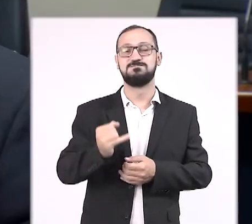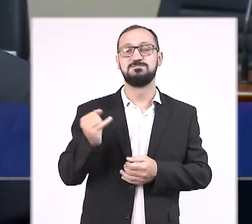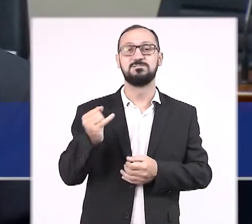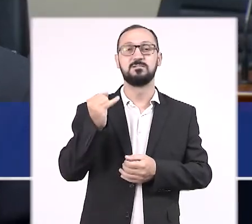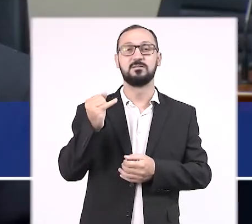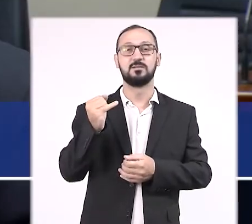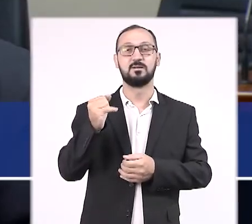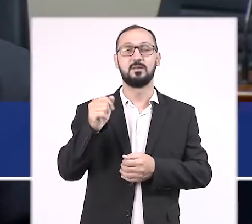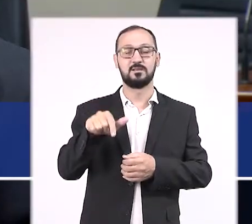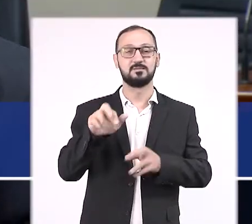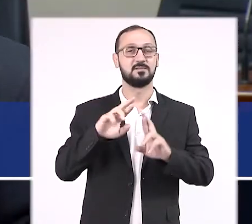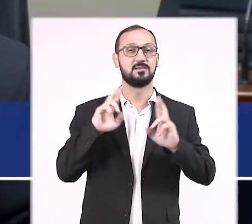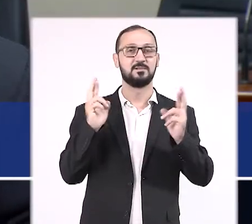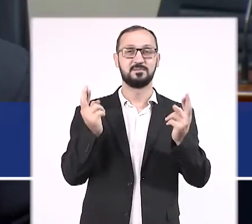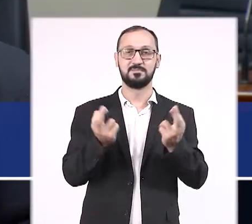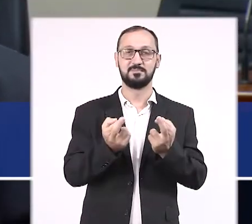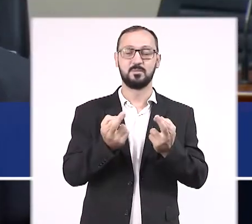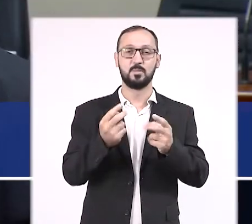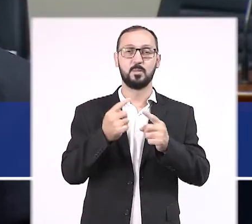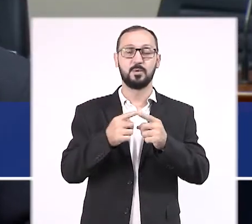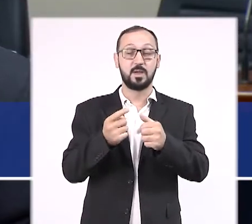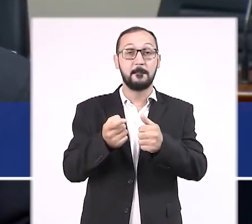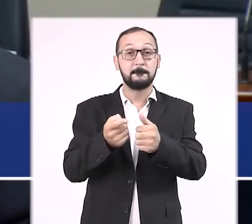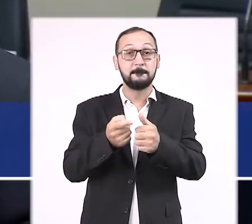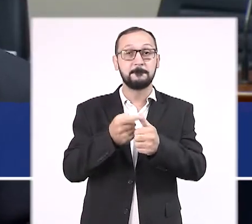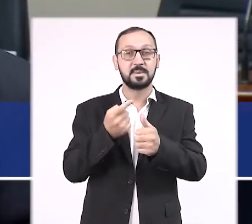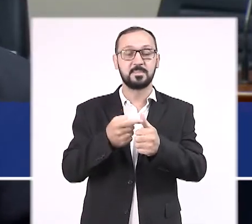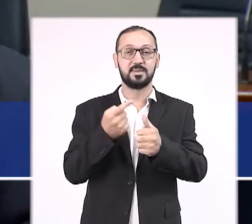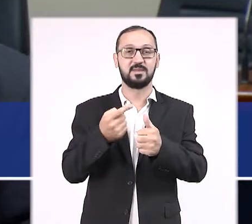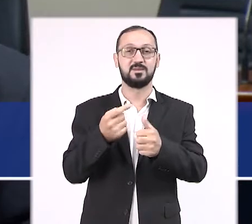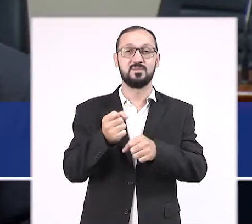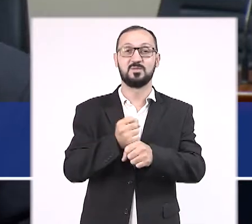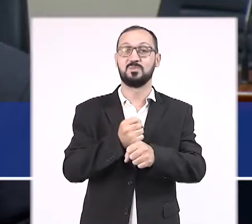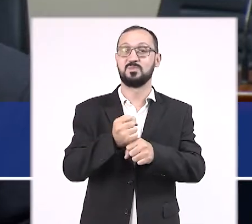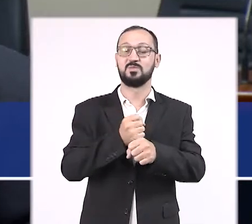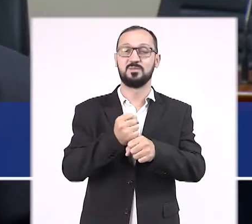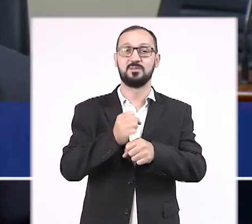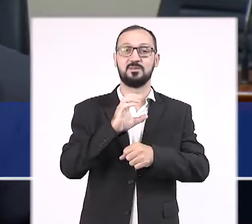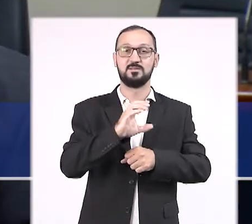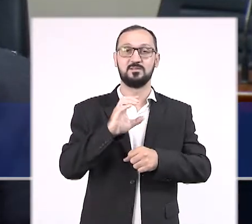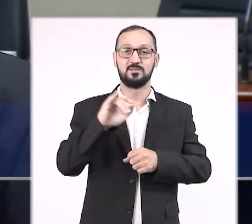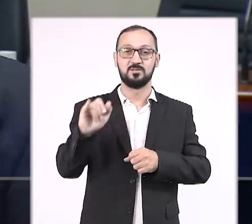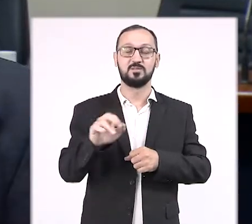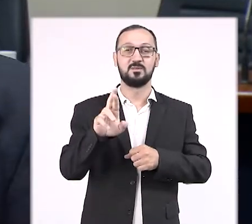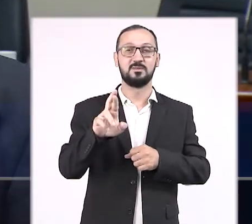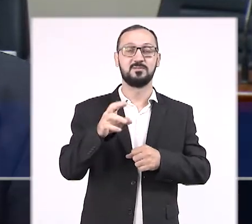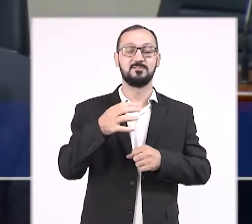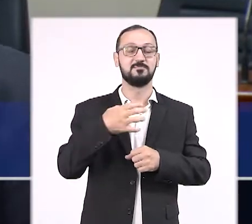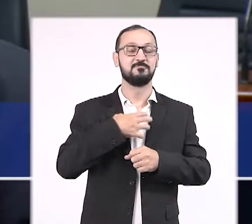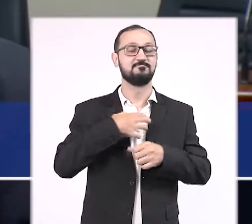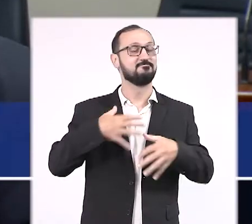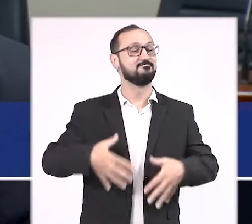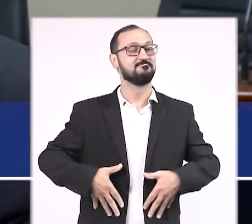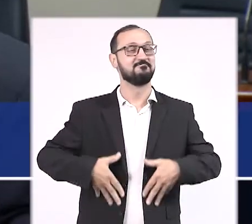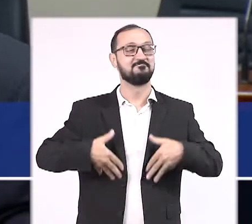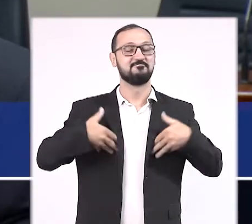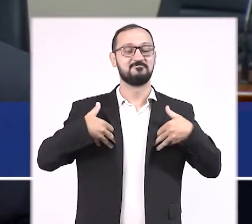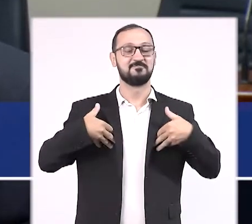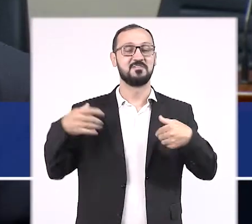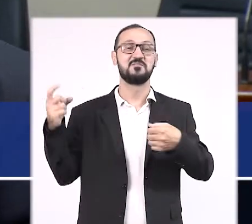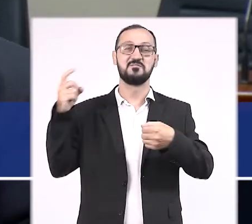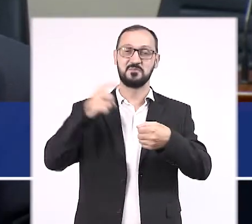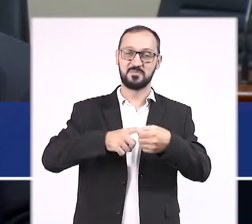importância essa sessão, mesmo porque é a primeira sessão do ano da Comissão de Constituição e Justiça, e eu me sinto honrado em poder